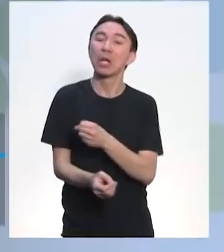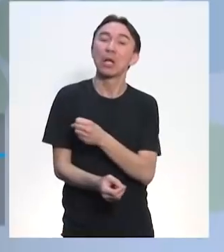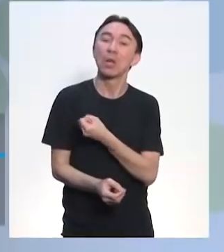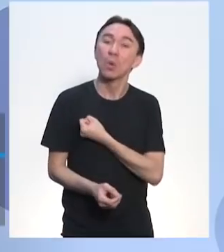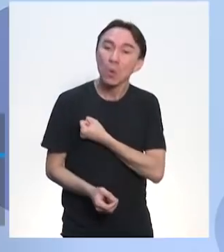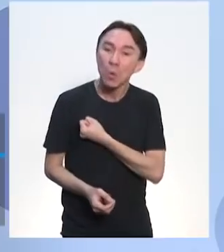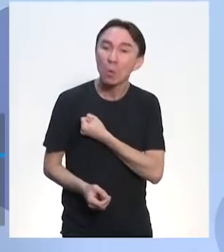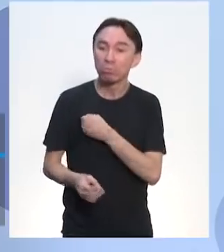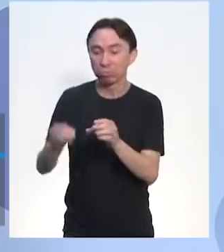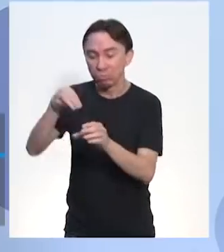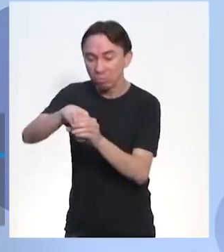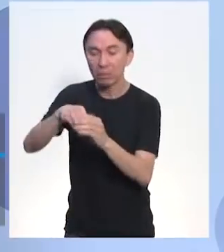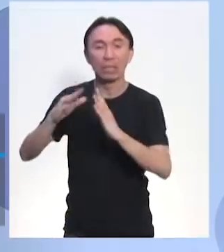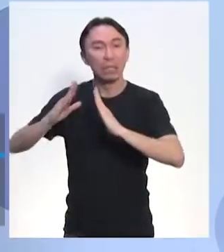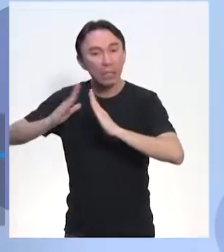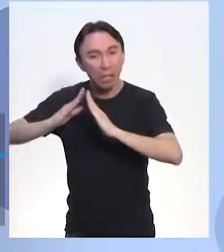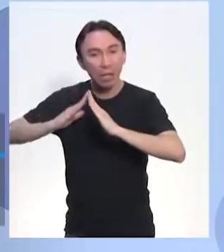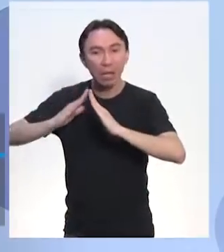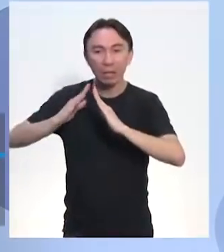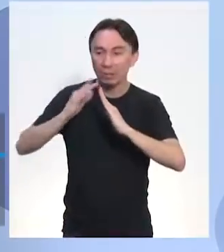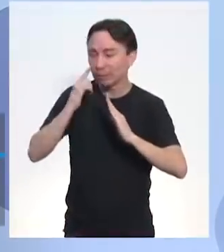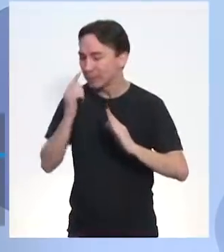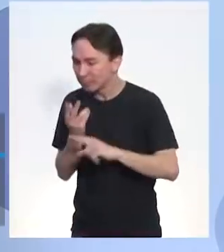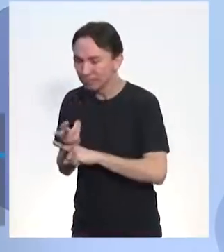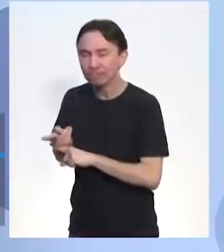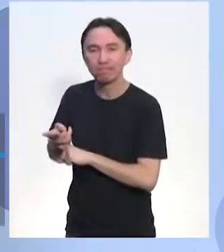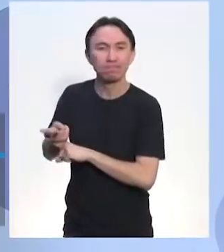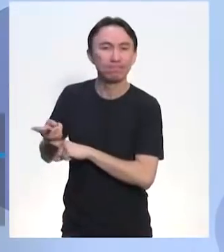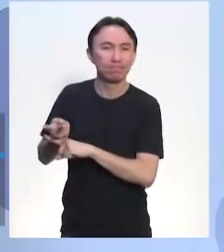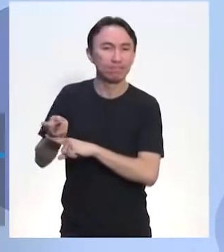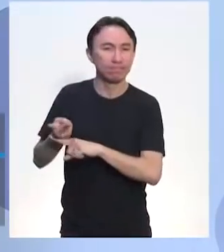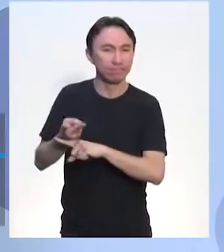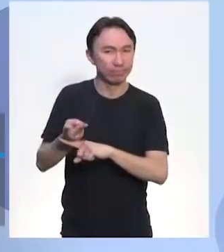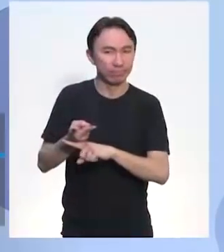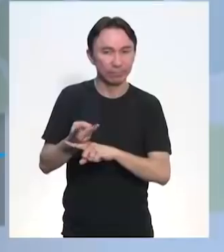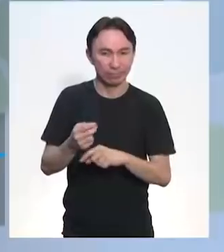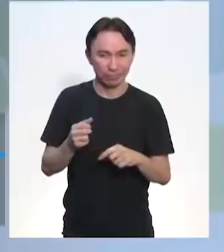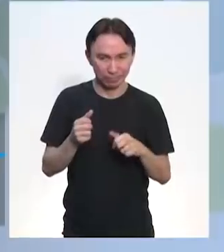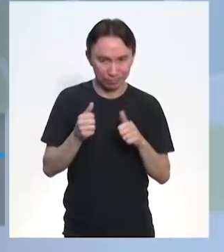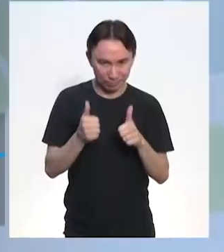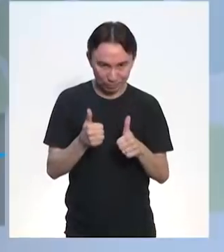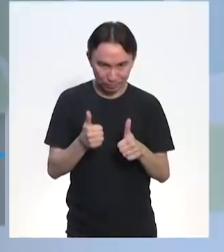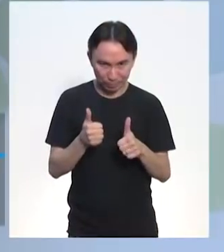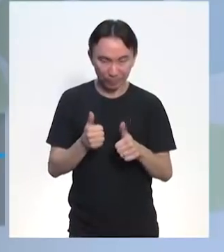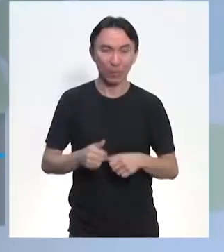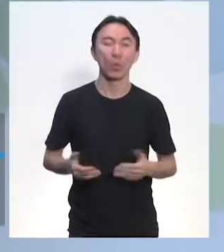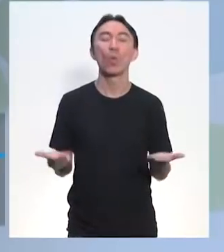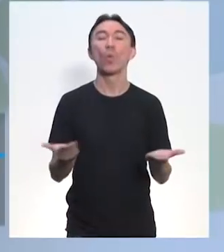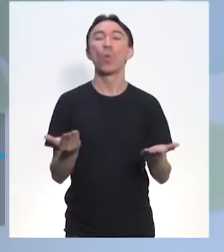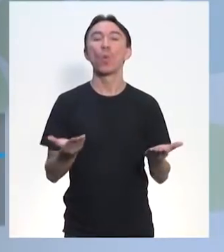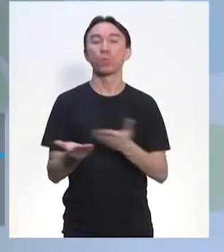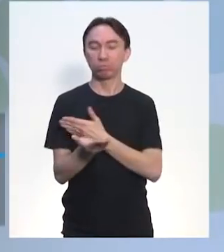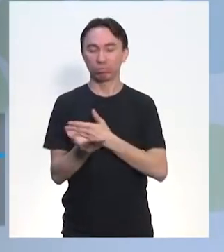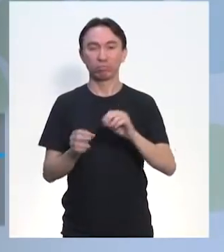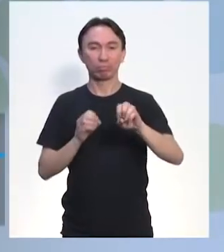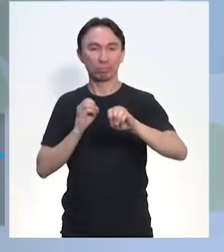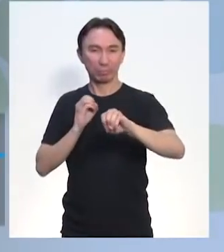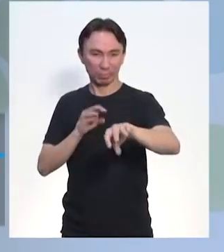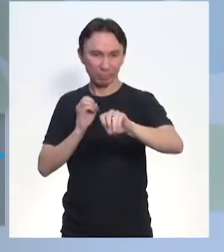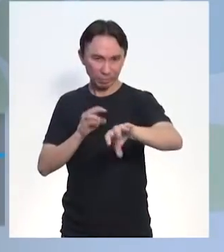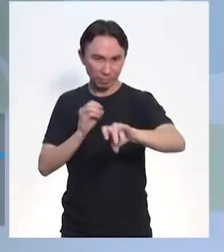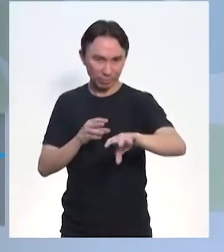dentro de casa, já vai começando a fazer esse registro. Isso mesmo. Então, partindo da aula de hoje, né? Então, agora nós